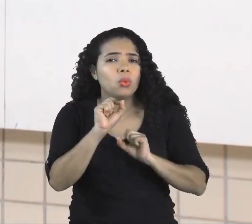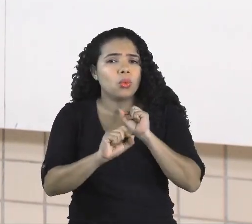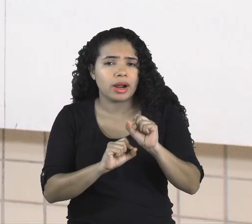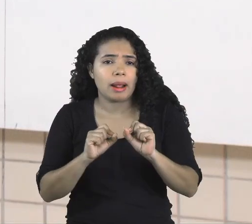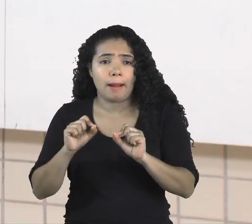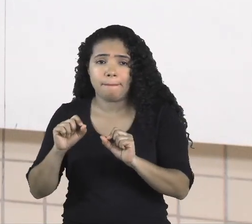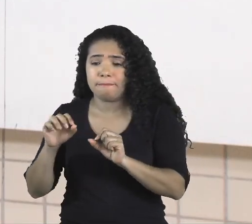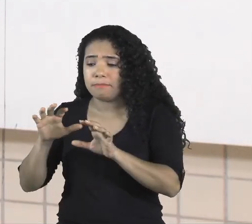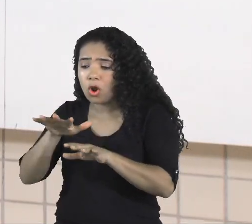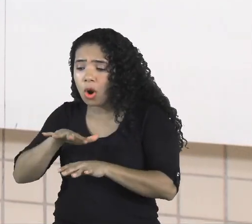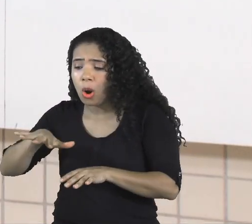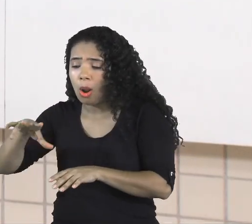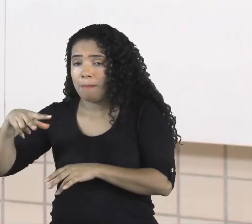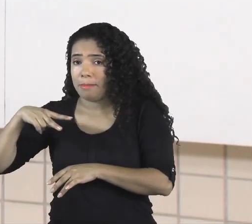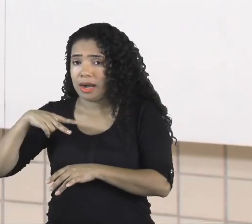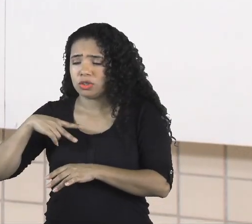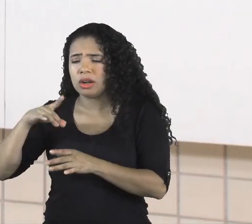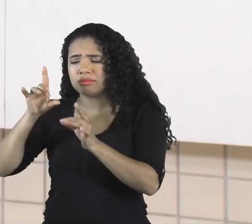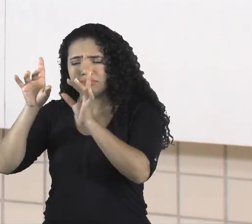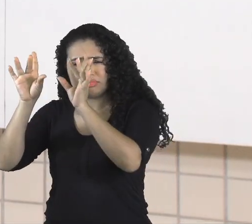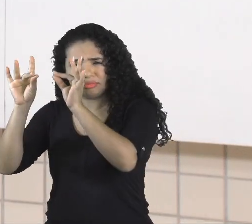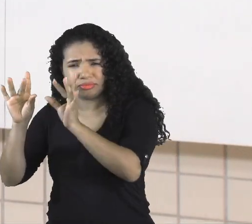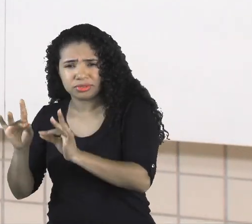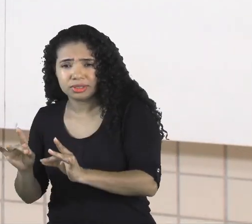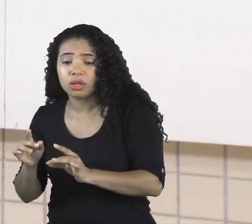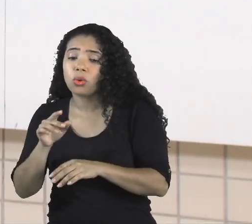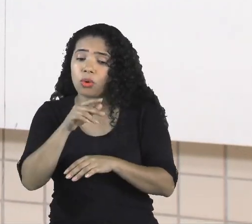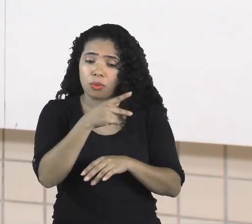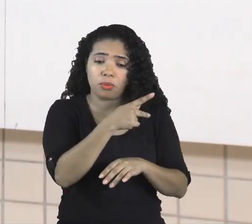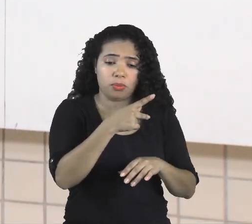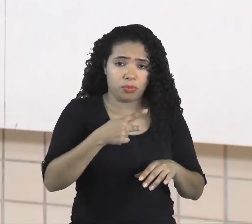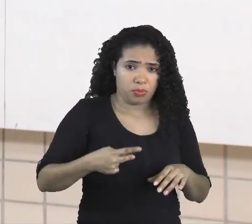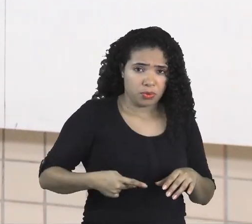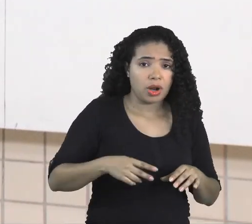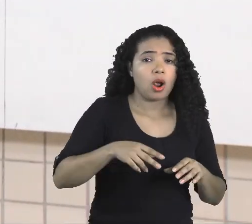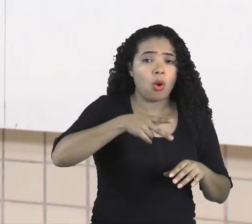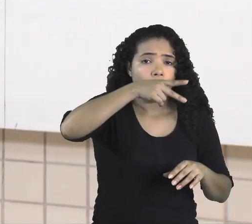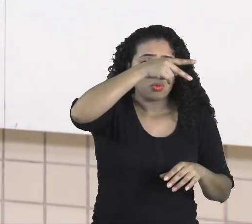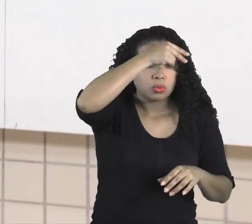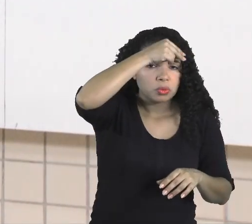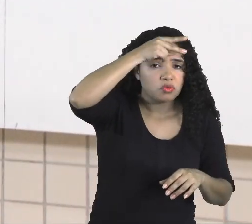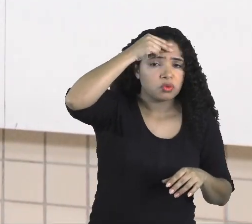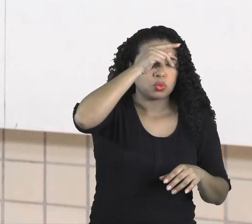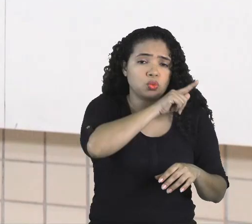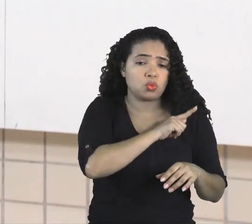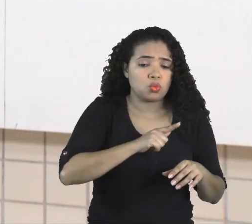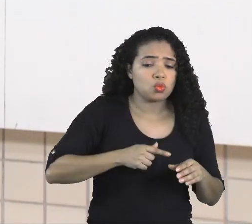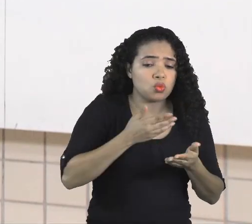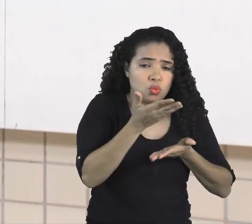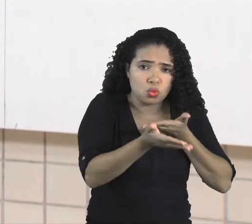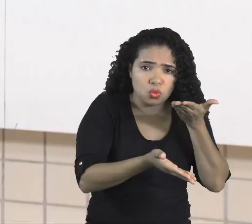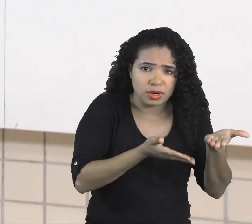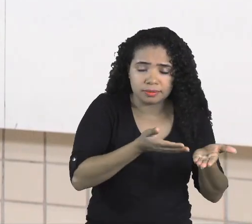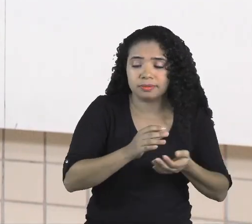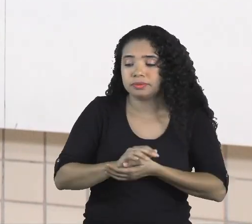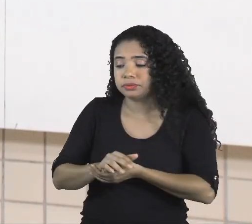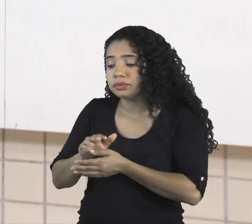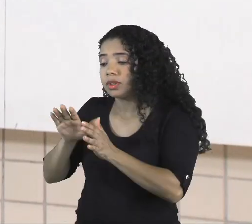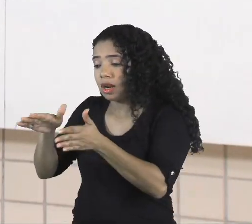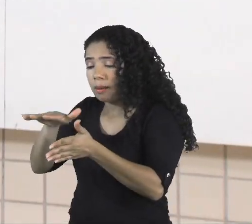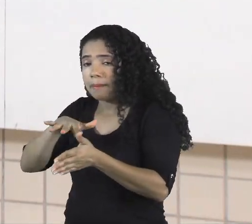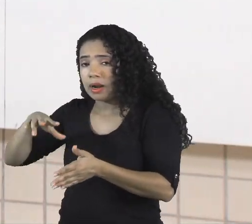do patrimônio público? O governo, a prefeitura. Quem cuida do patrimônio privado? O